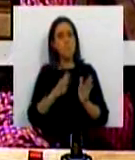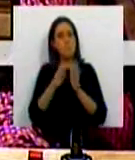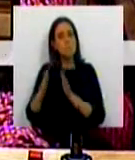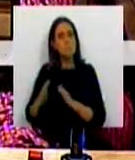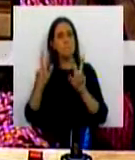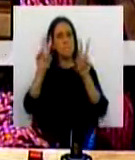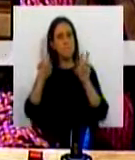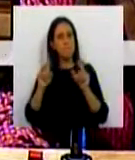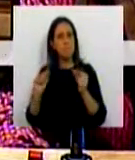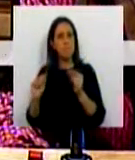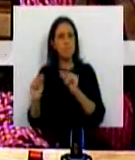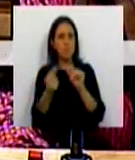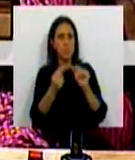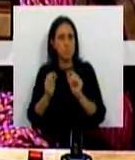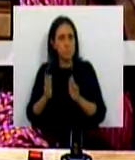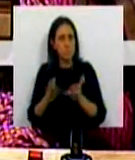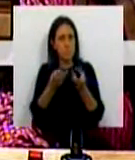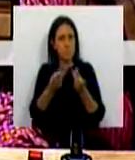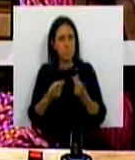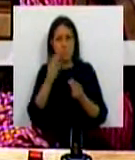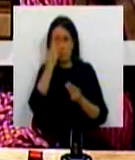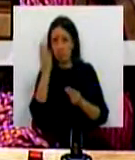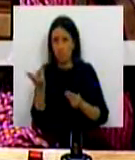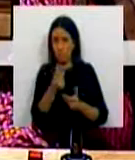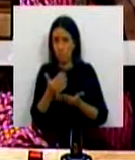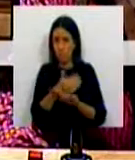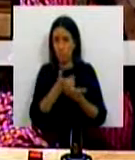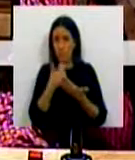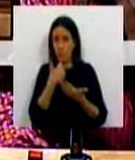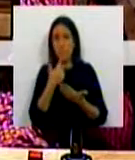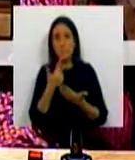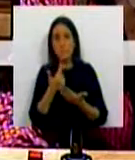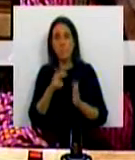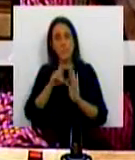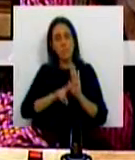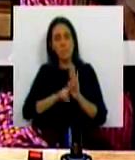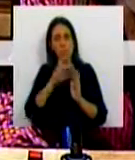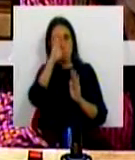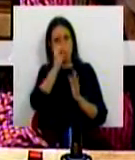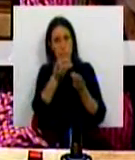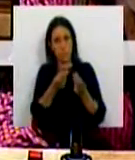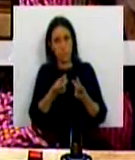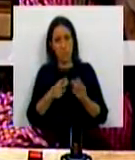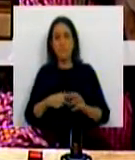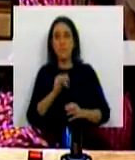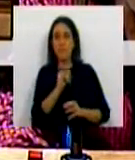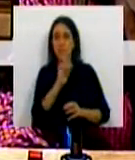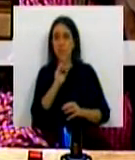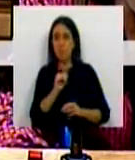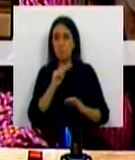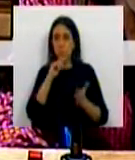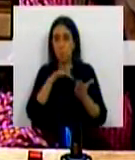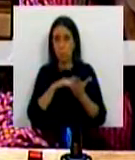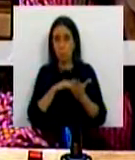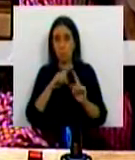termos orçamentais e para a qual também há muitos números no relatório do Orçamento de Estado. Com as alterações ao Código do IRS de